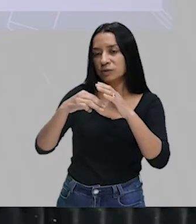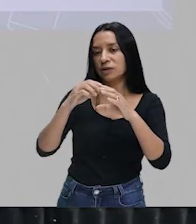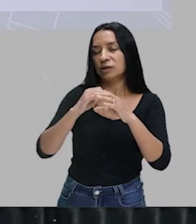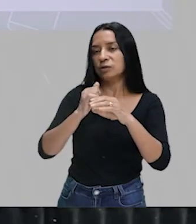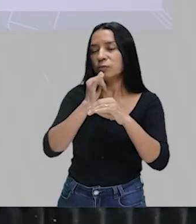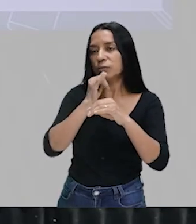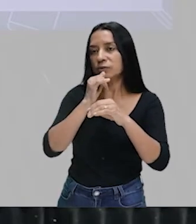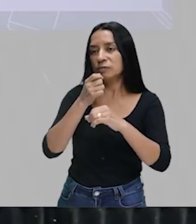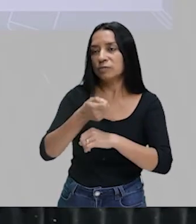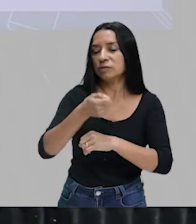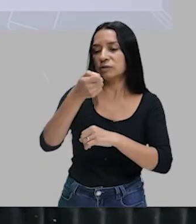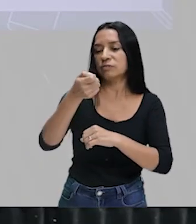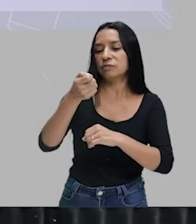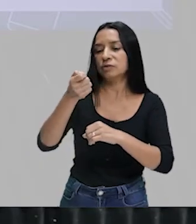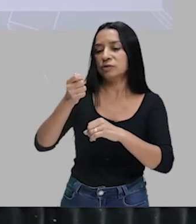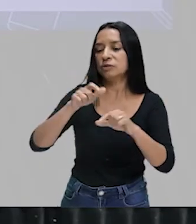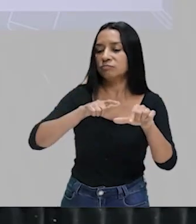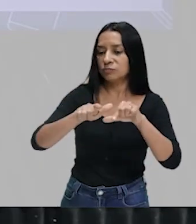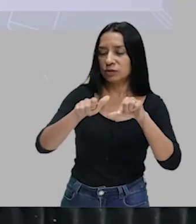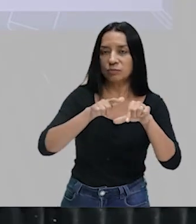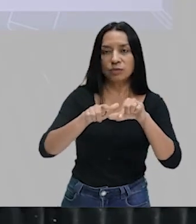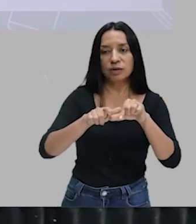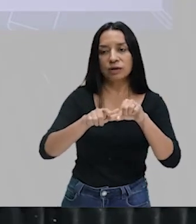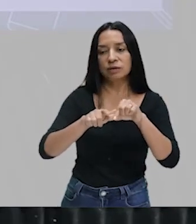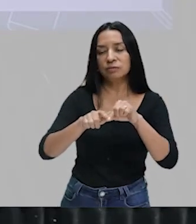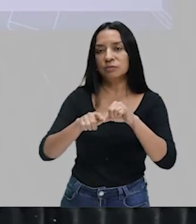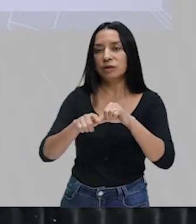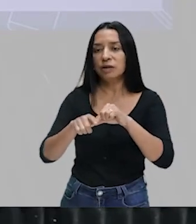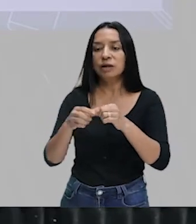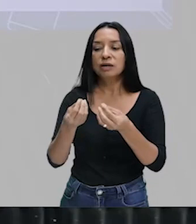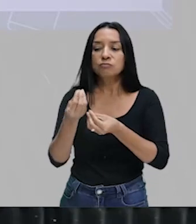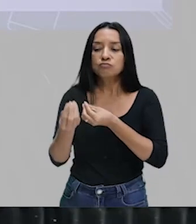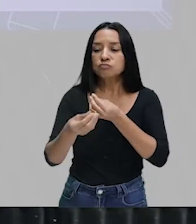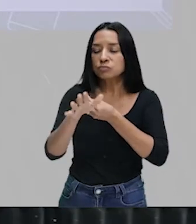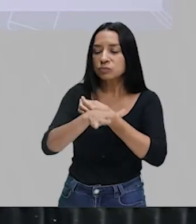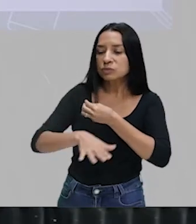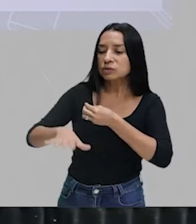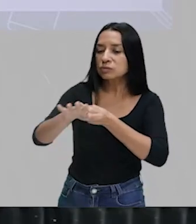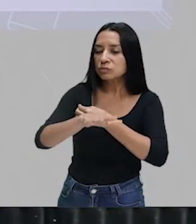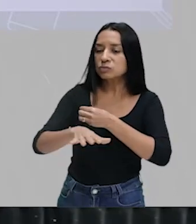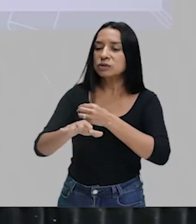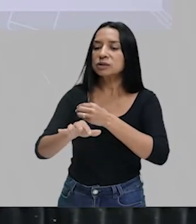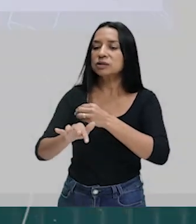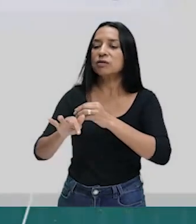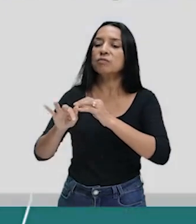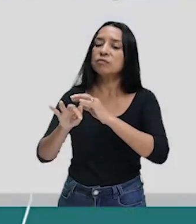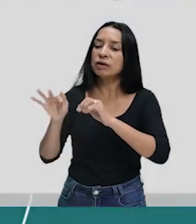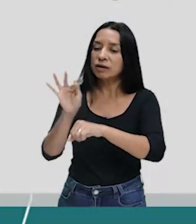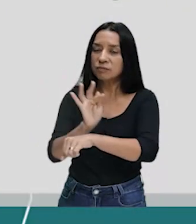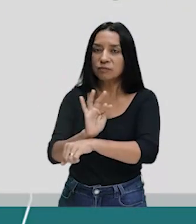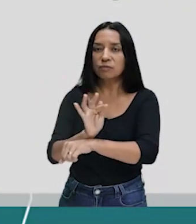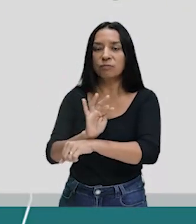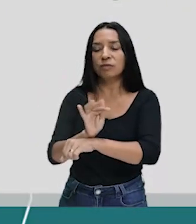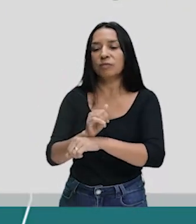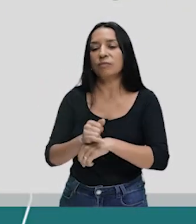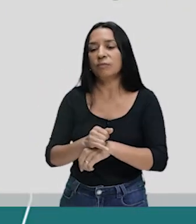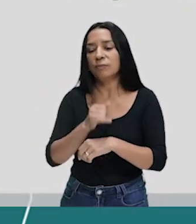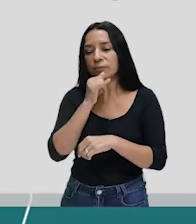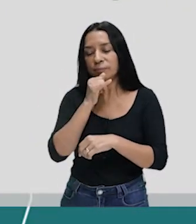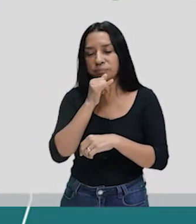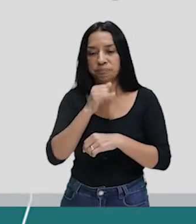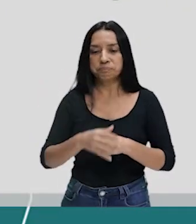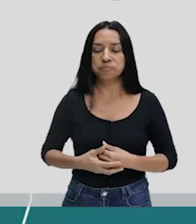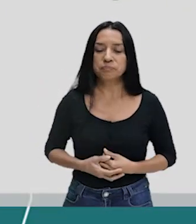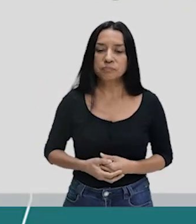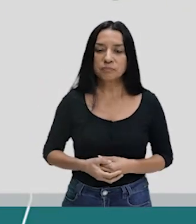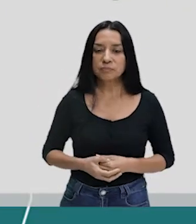de emprego, em uma situação formal. Tá? É importante que a gente tenha essa percepção. A linguagem da internet, ou essas mensagens de